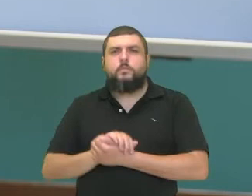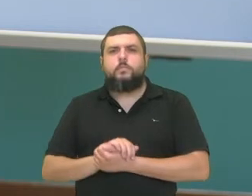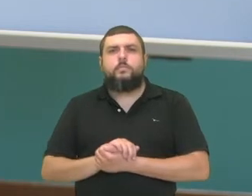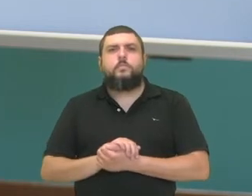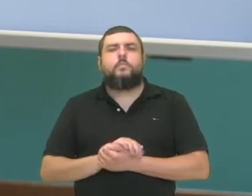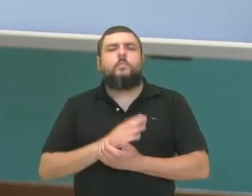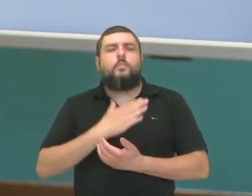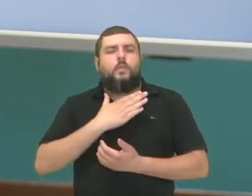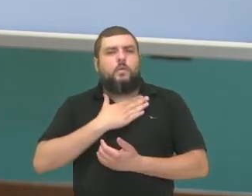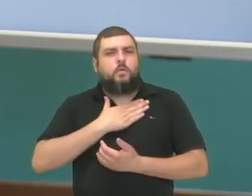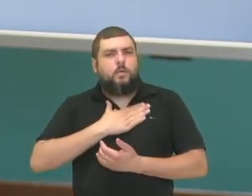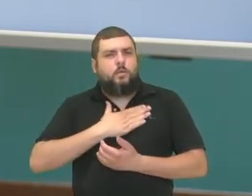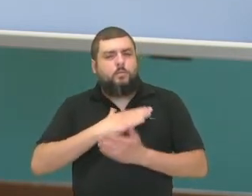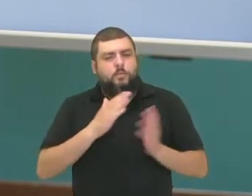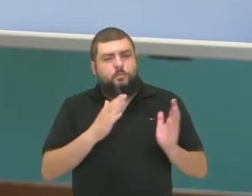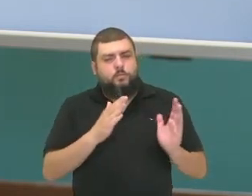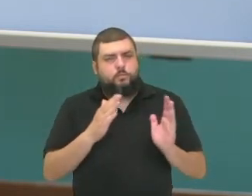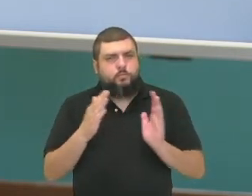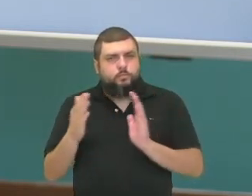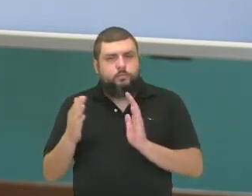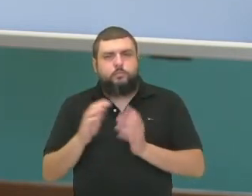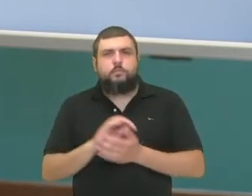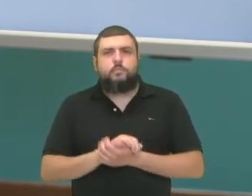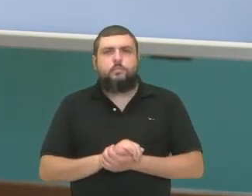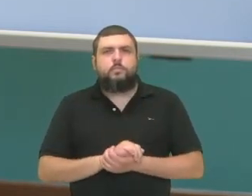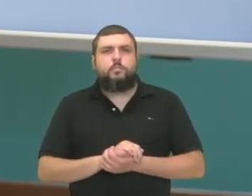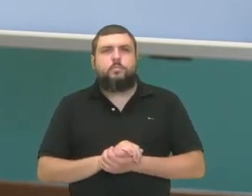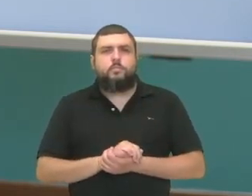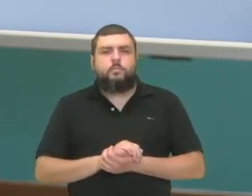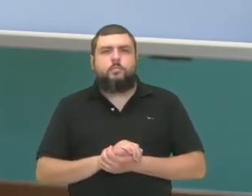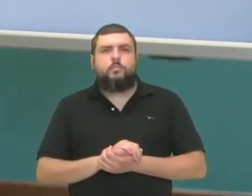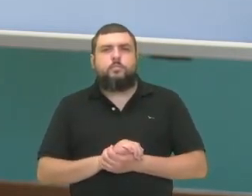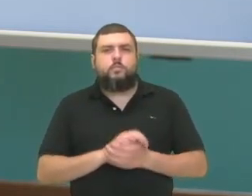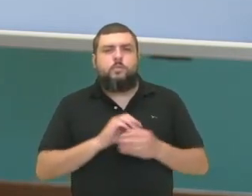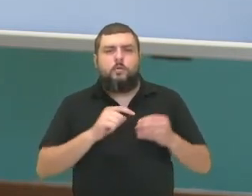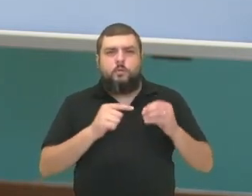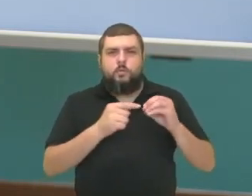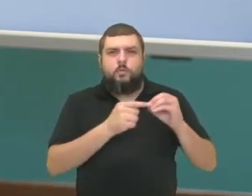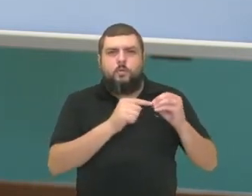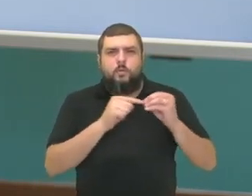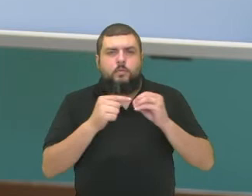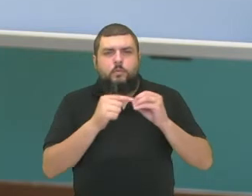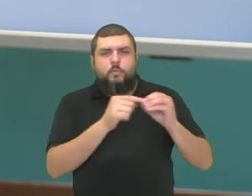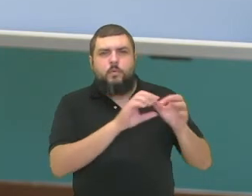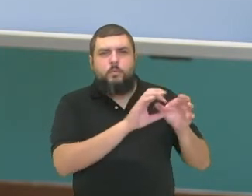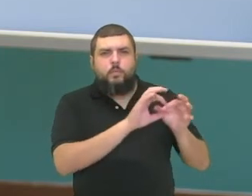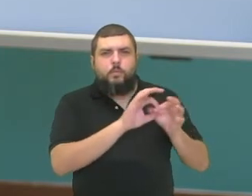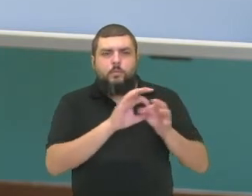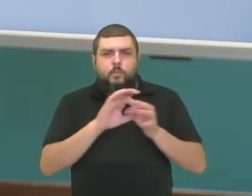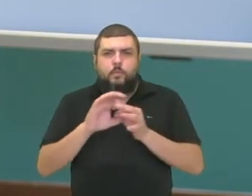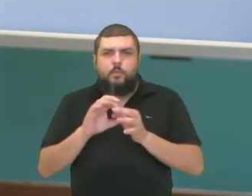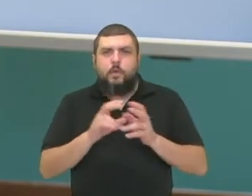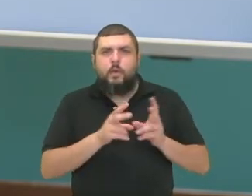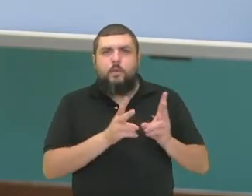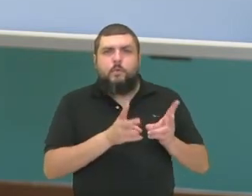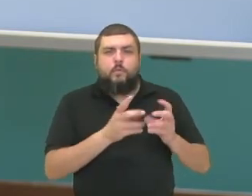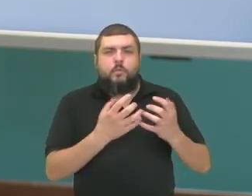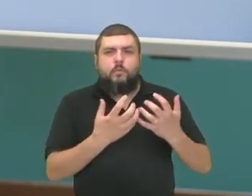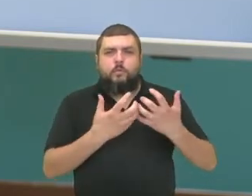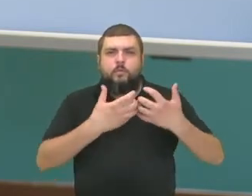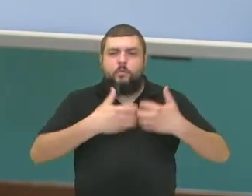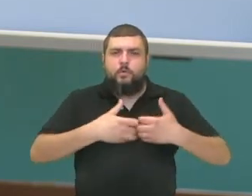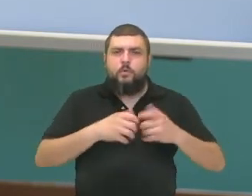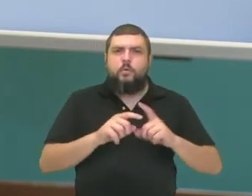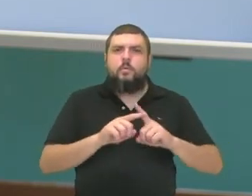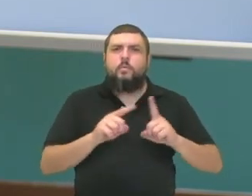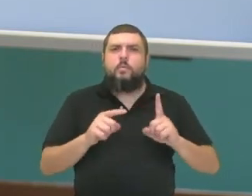chegaremos lá neste exemplo, tá? Isomeria de cadeia. Os isômeros pertencem à mesma função, mas apresentam diferentes tipos